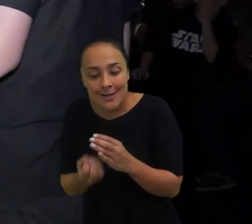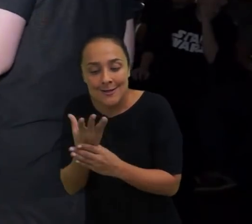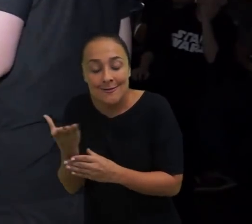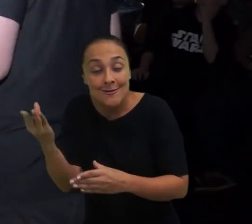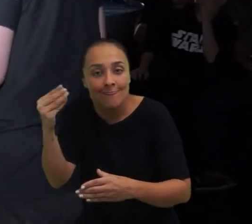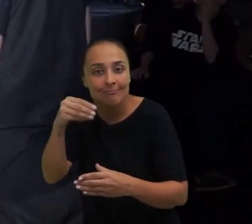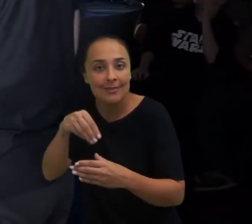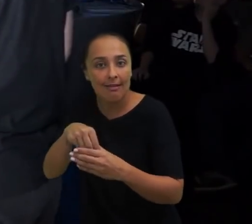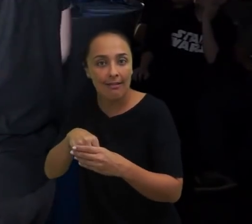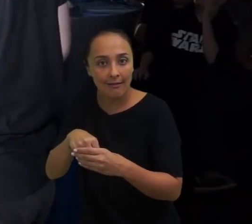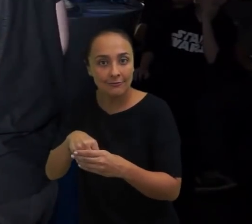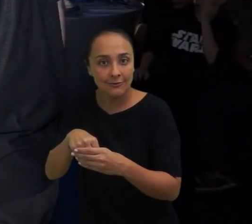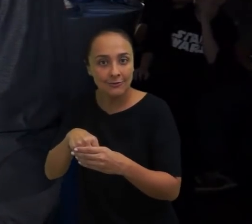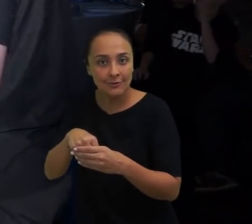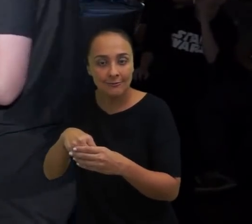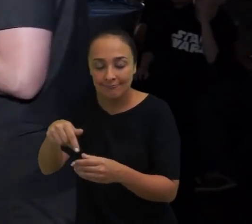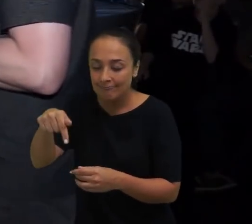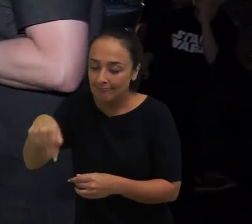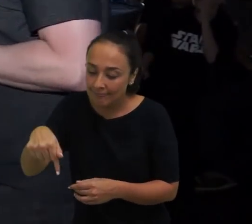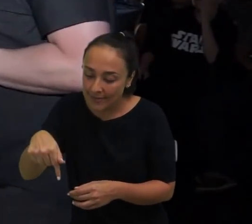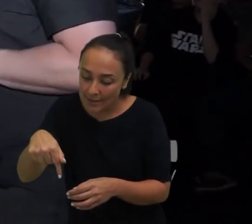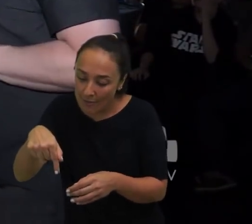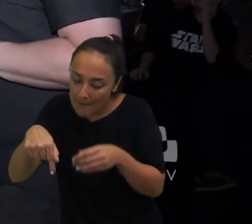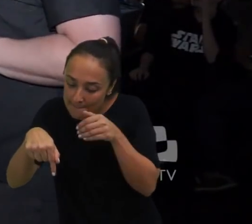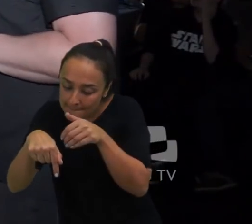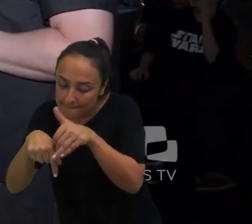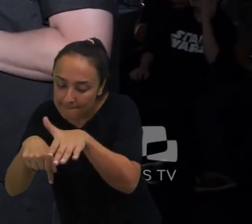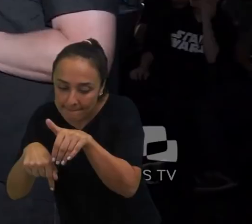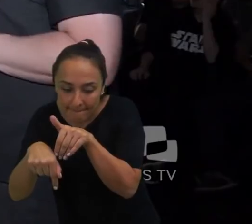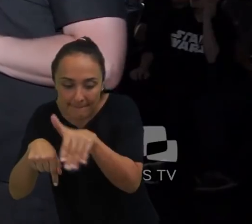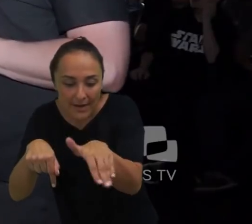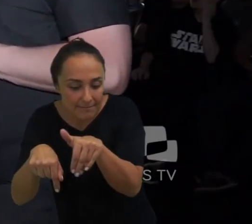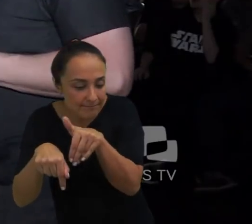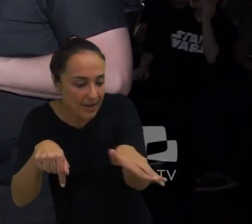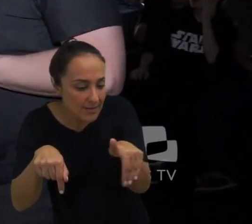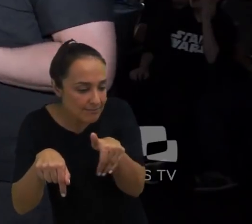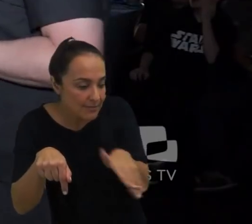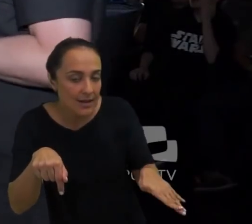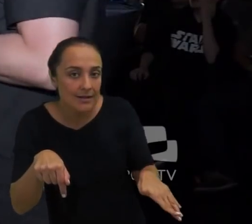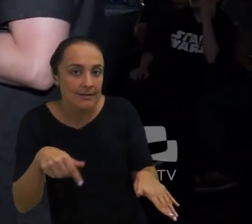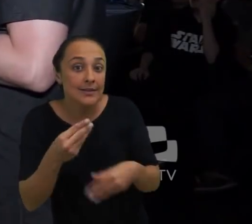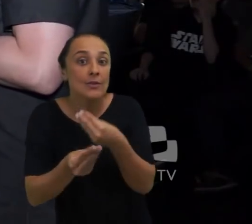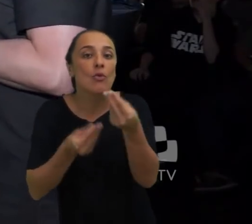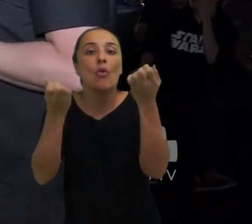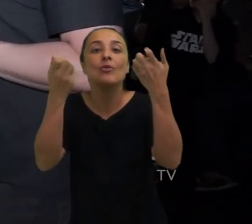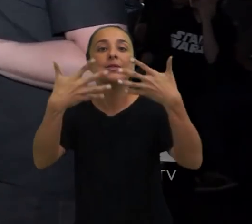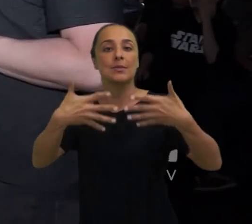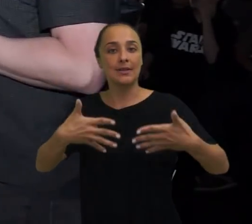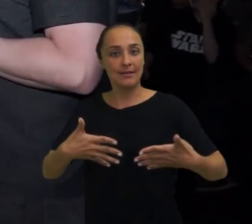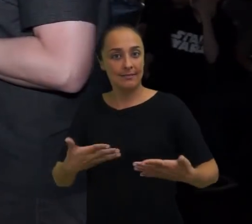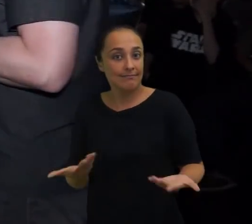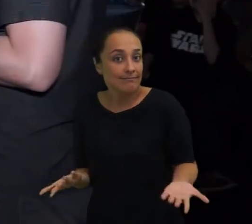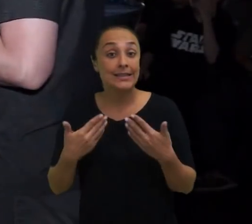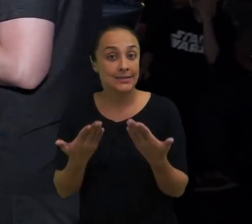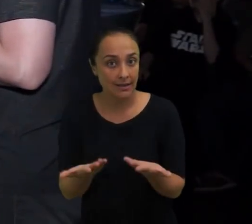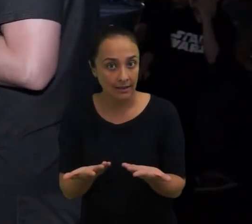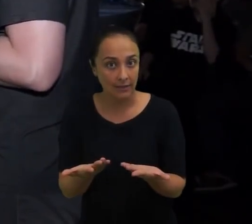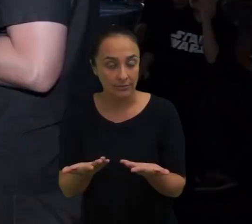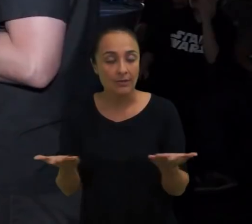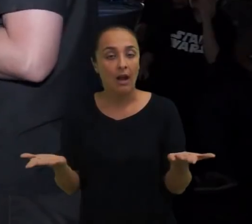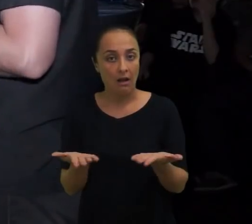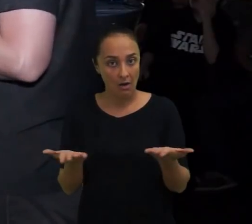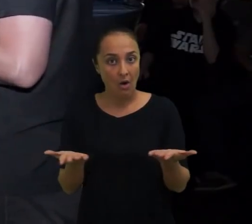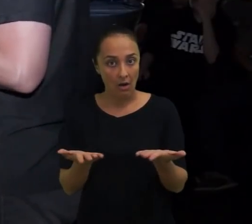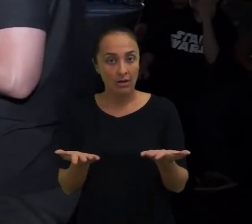O fato de que esses buracos negros supermassivos existem e que eles engolem material muda o modo como uma galáxia